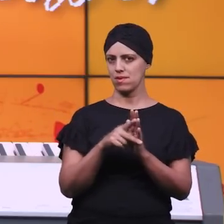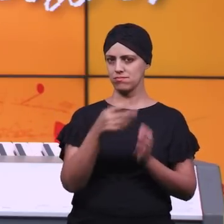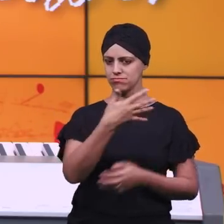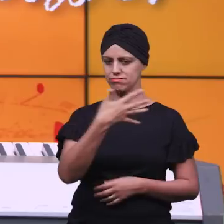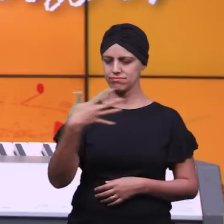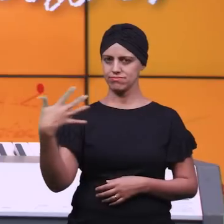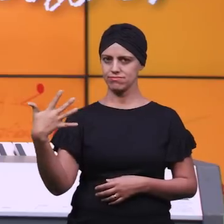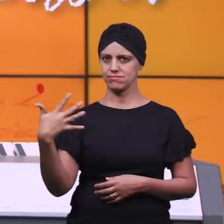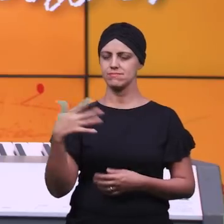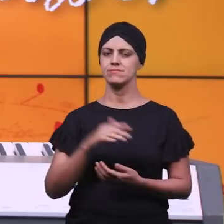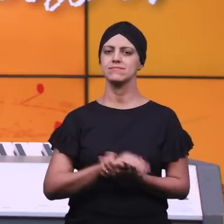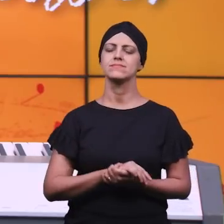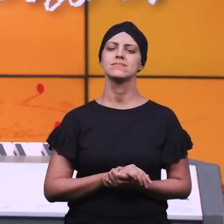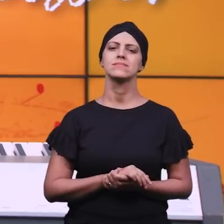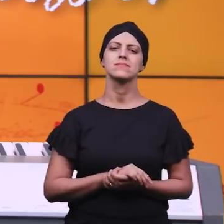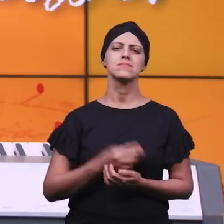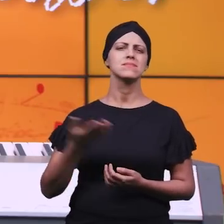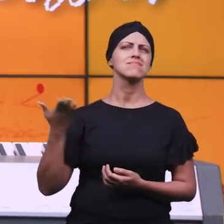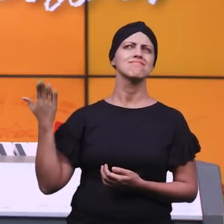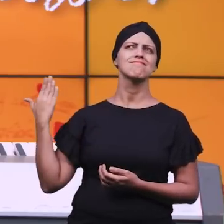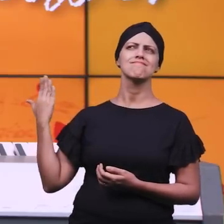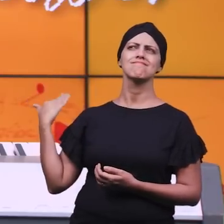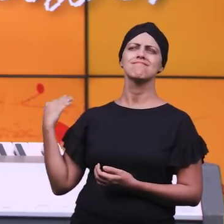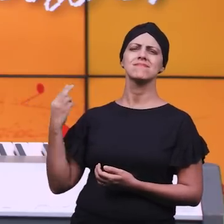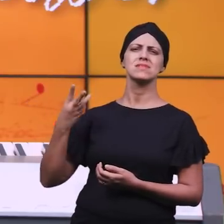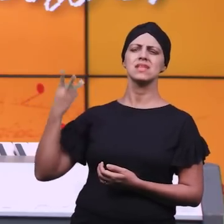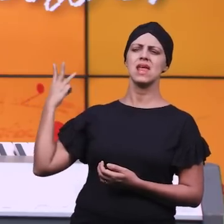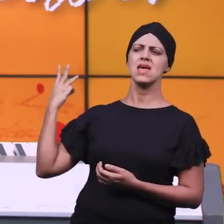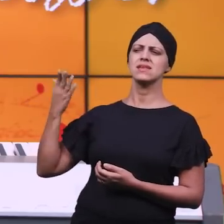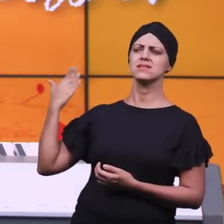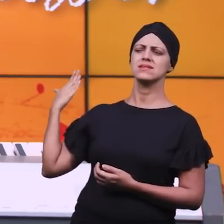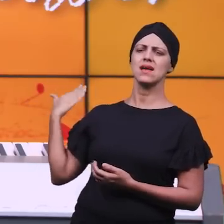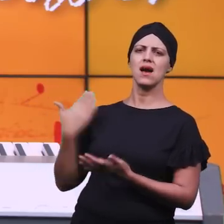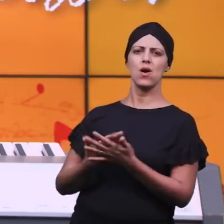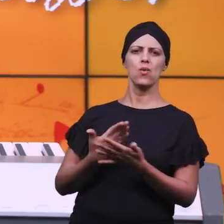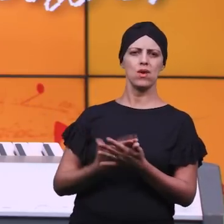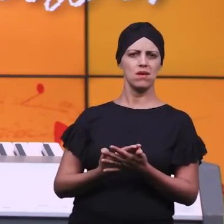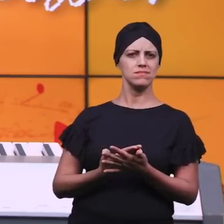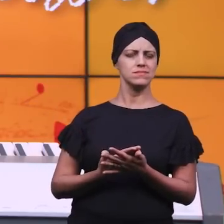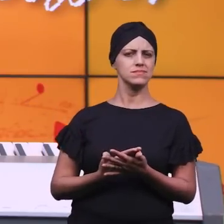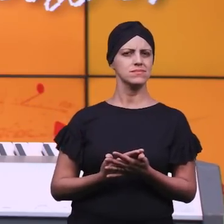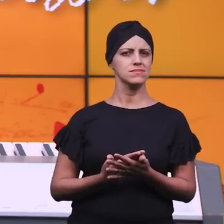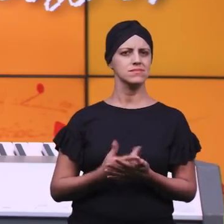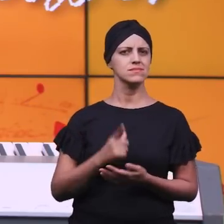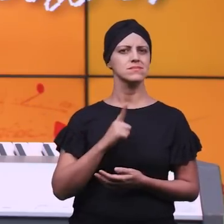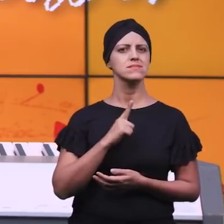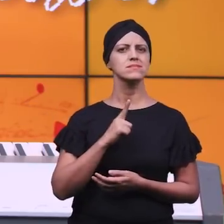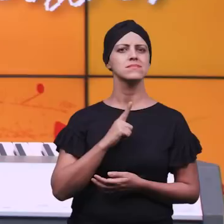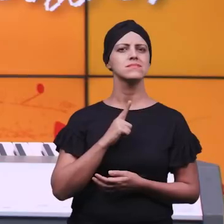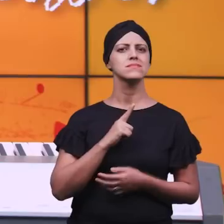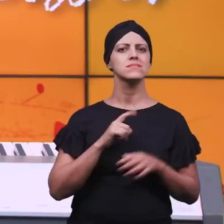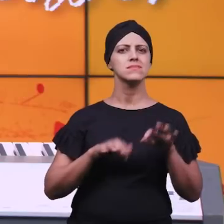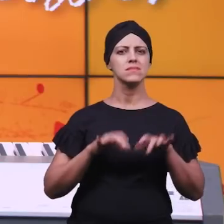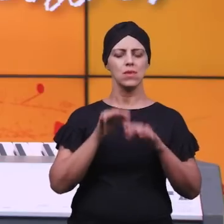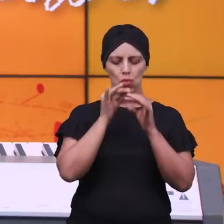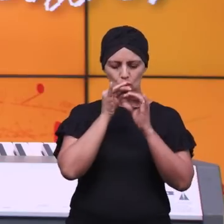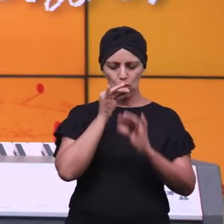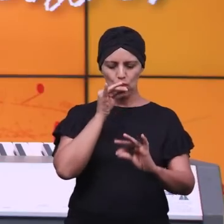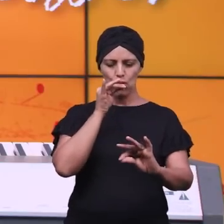partituras. Umas 3 aulas atrás, a tia colocou nessa partitura para a